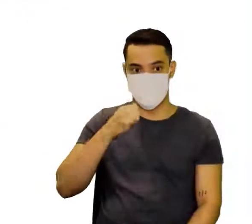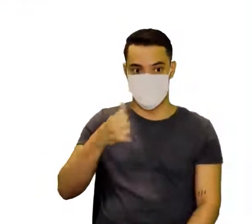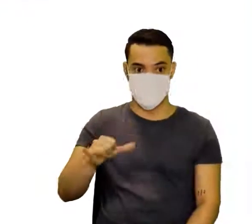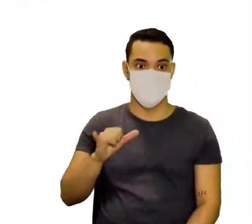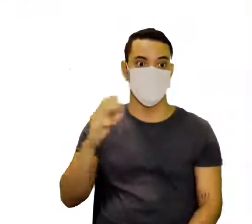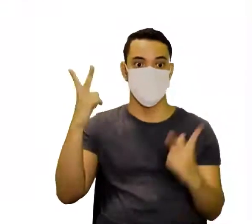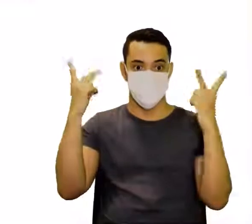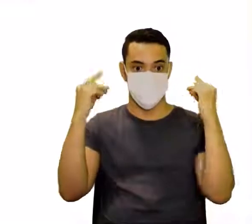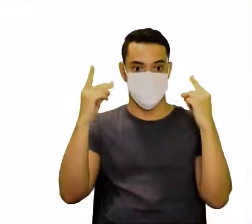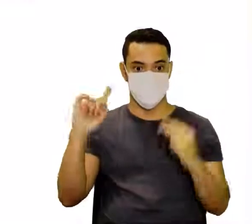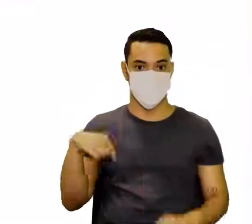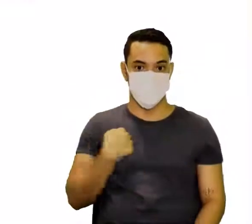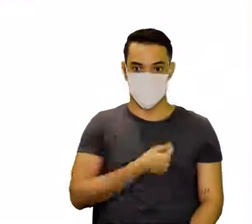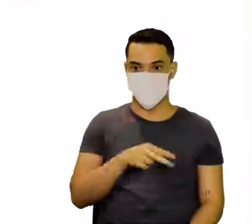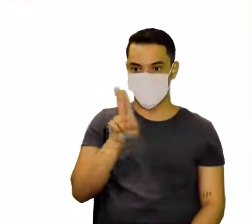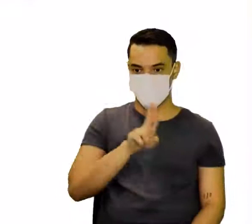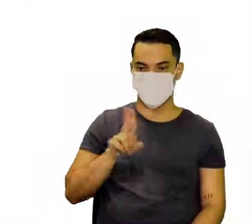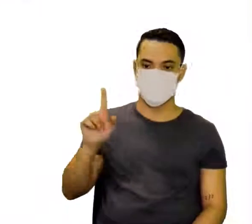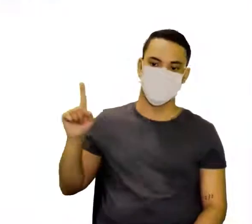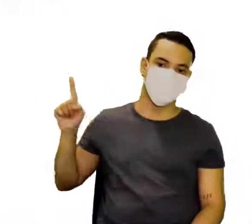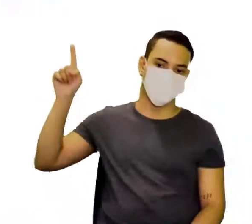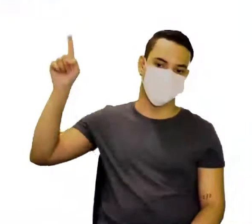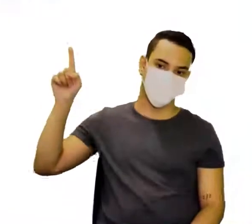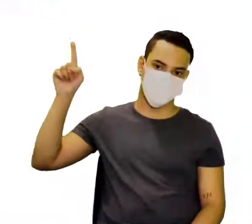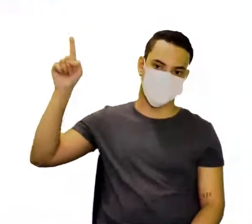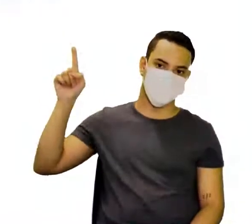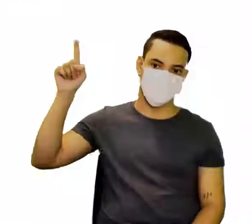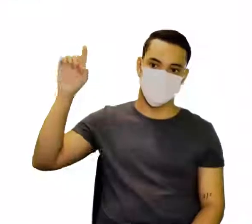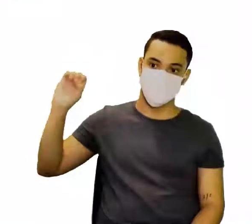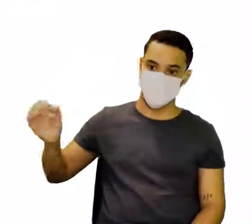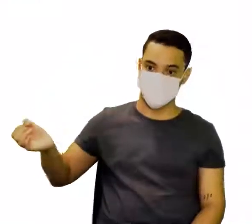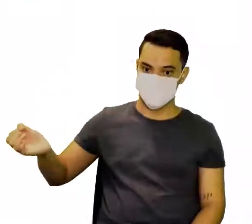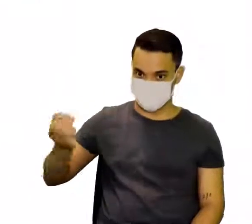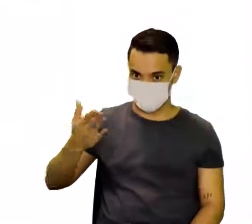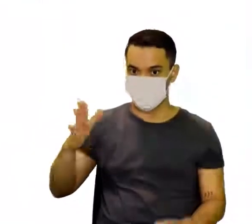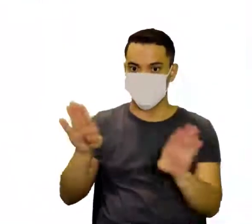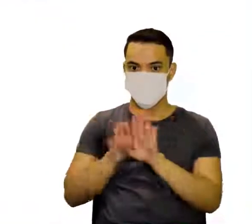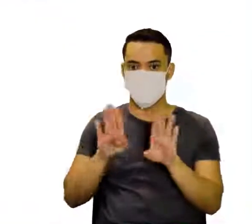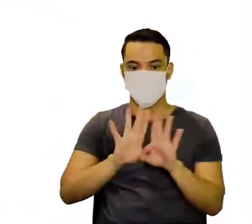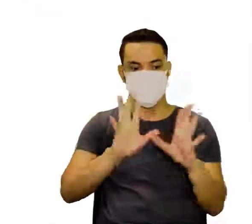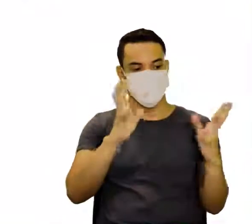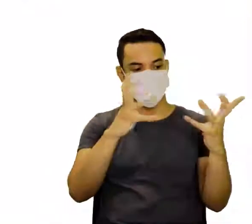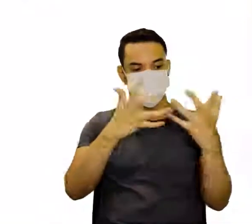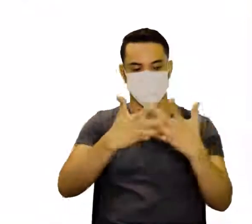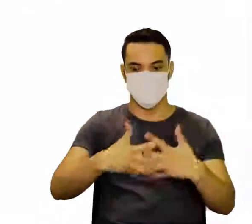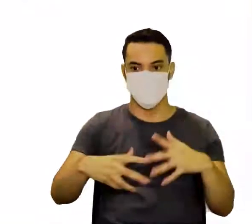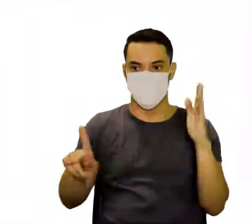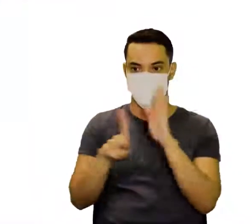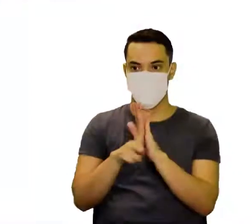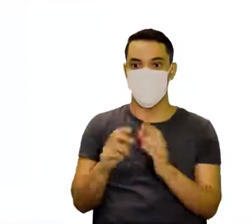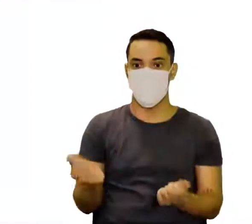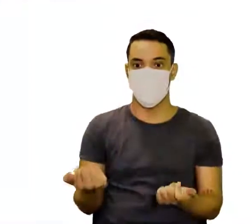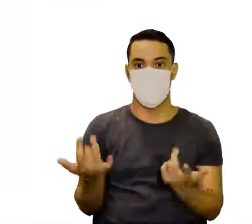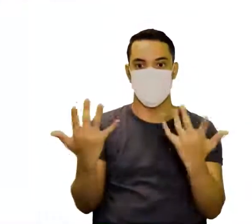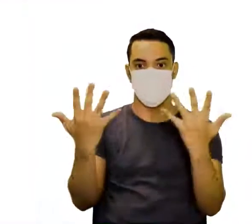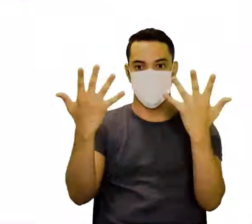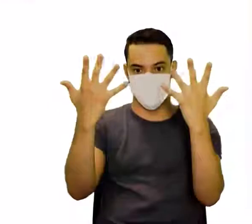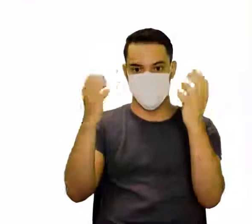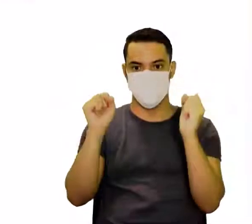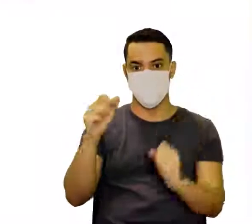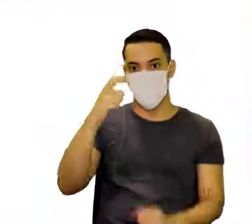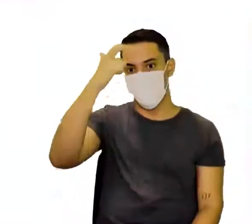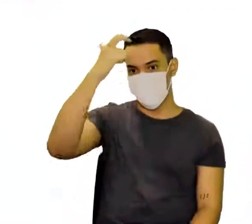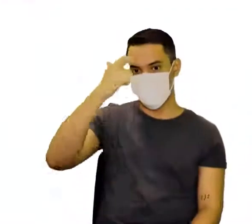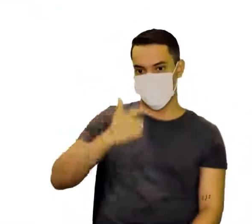elétrica. E aqui nessa outra imagem, um gerador moderno aqui com turbina a vapor, tá bom? Ó, você pode ver, tá aqui a